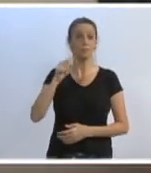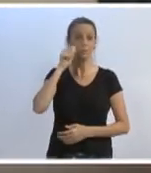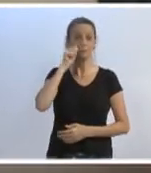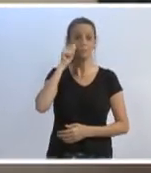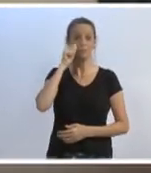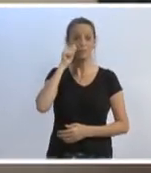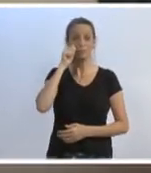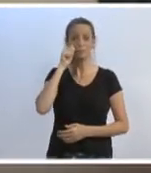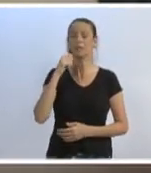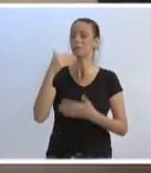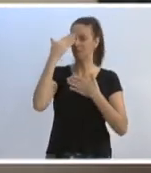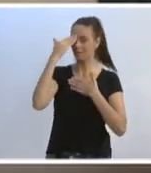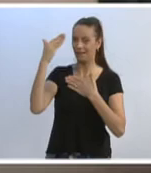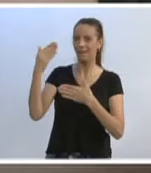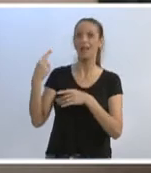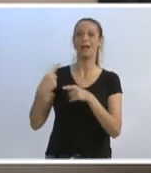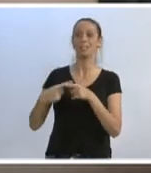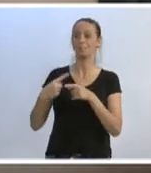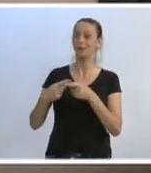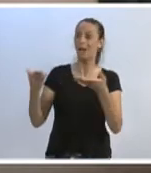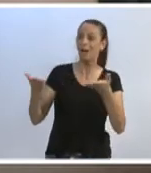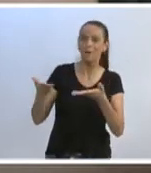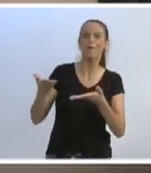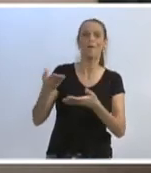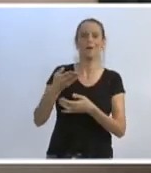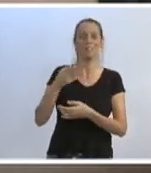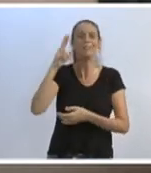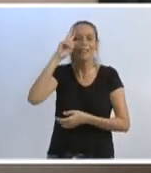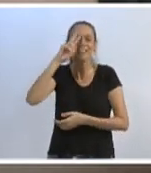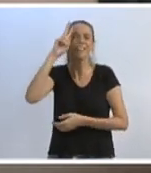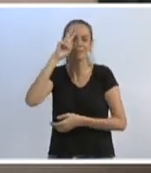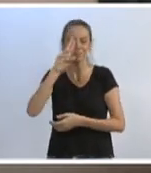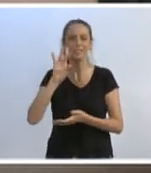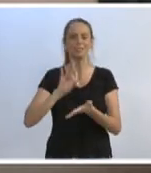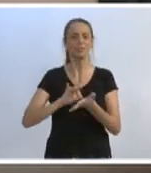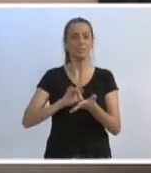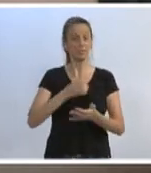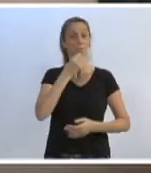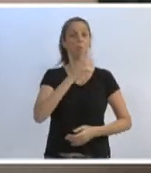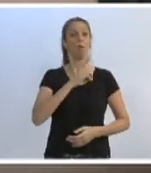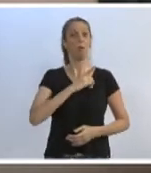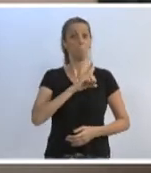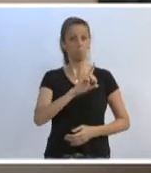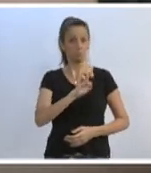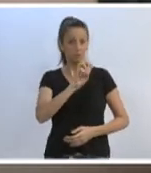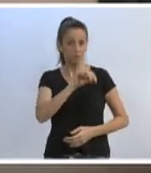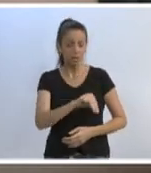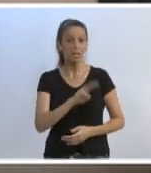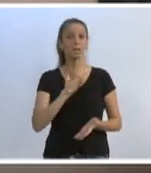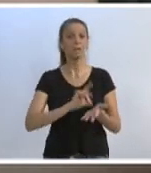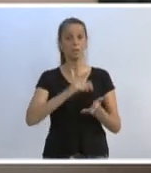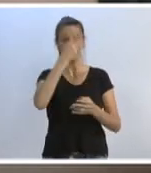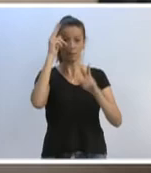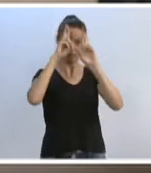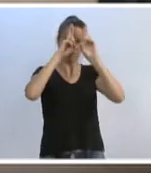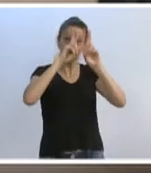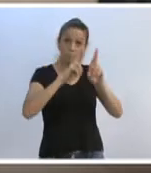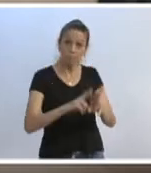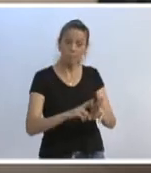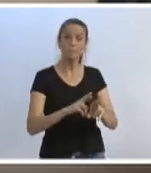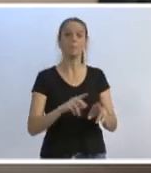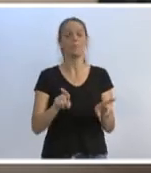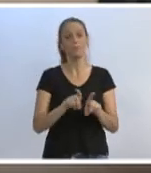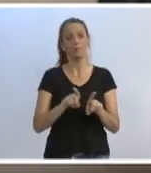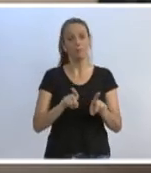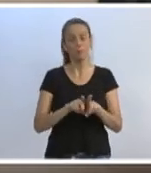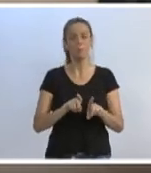muito obrigado pela lembrança e é muito bom saber também que o dem tem a sua simpatia o seu respeito e muito mais ainda pessoa